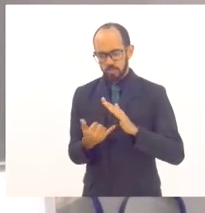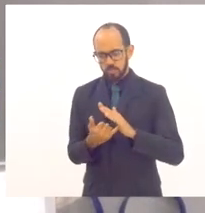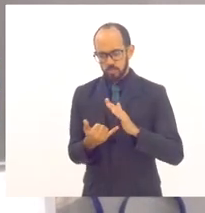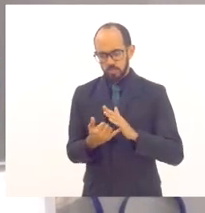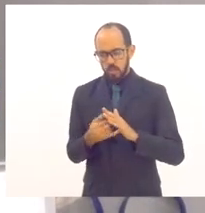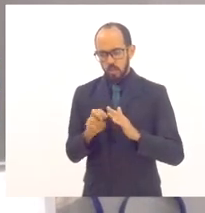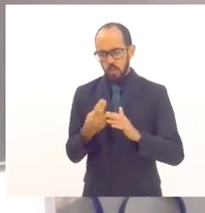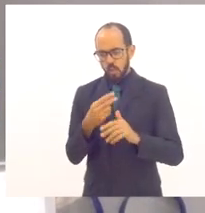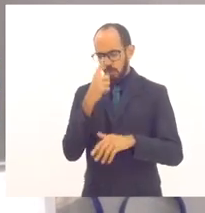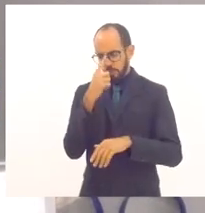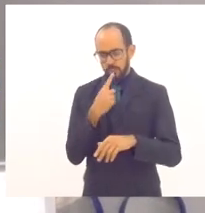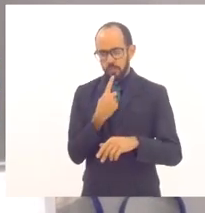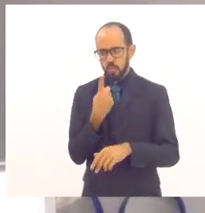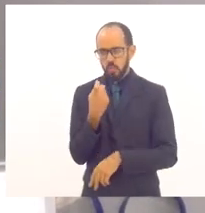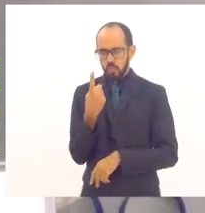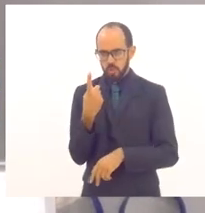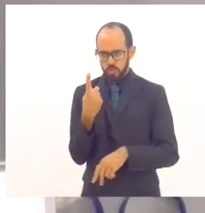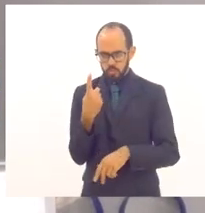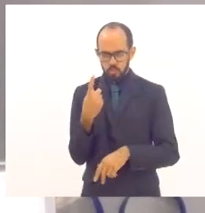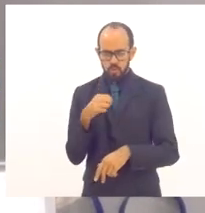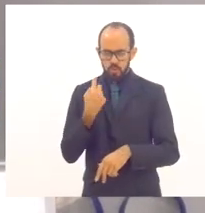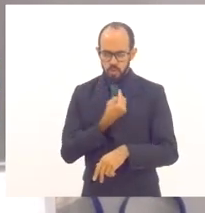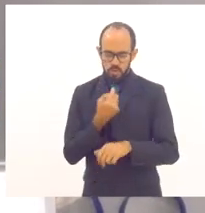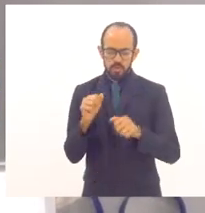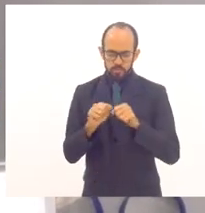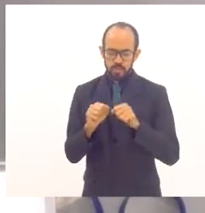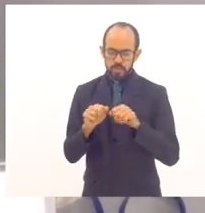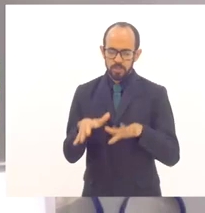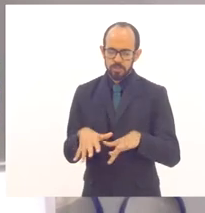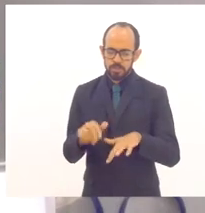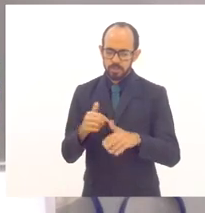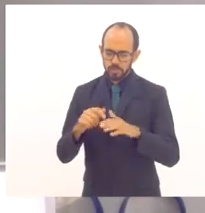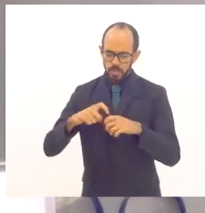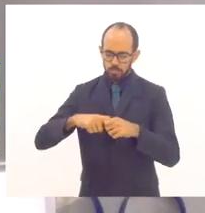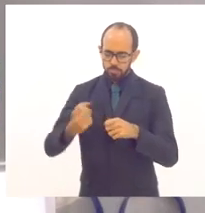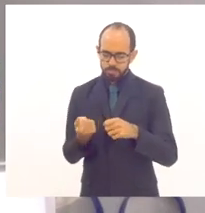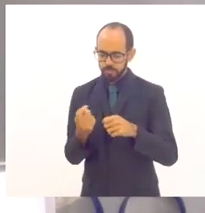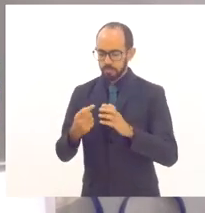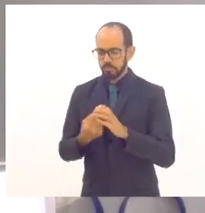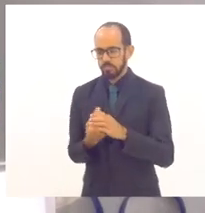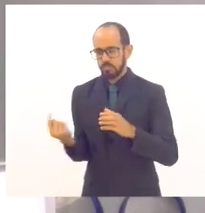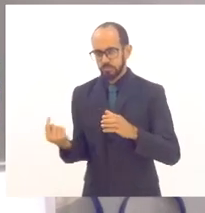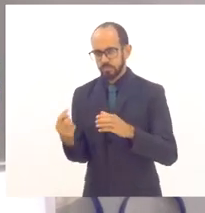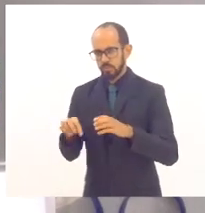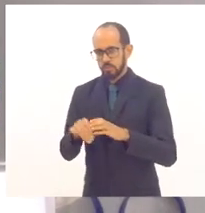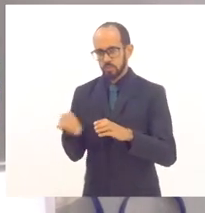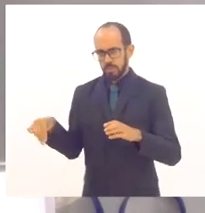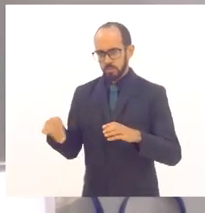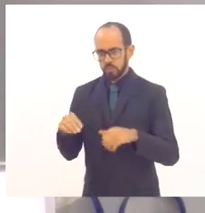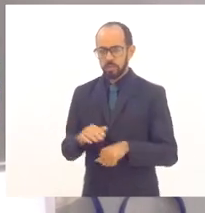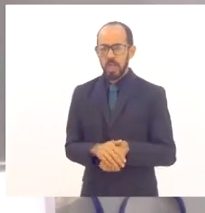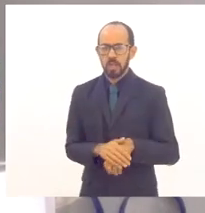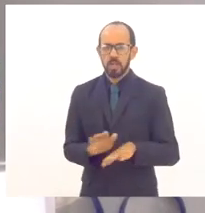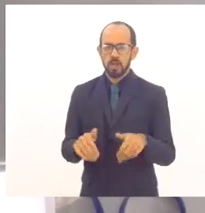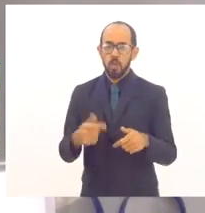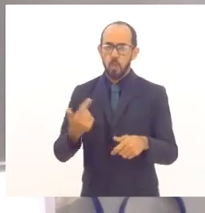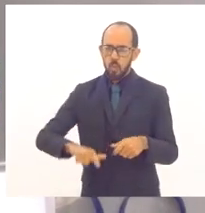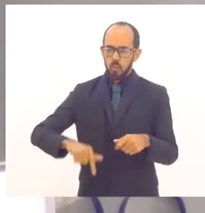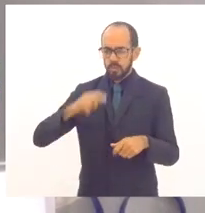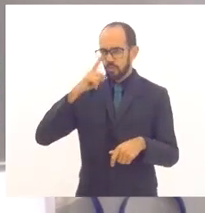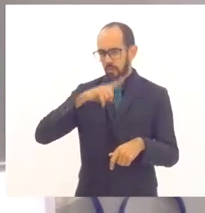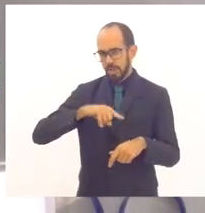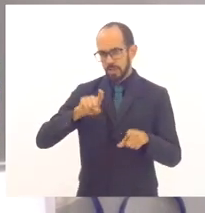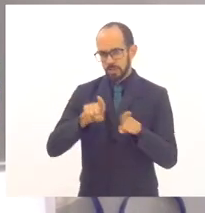com um perfil único, que são as federações, a gente está fazendo isso, excluindo. Um outro equívoco, um